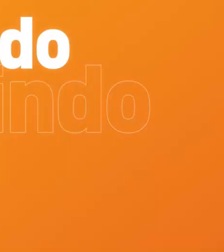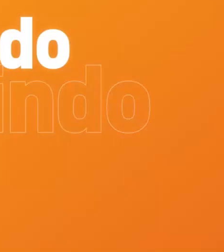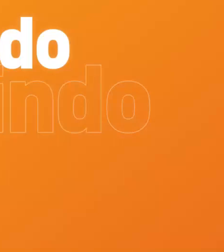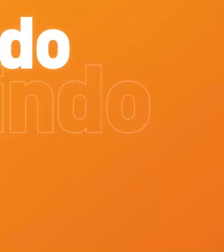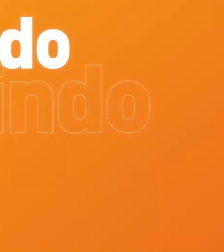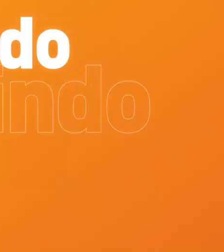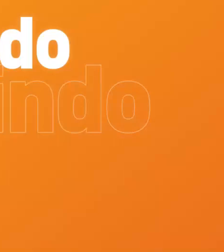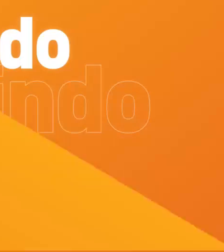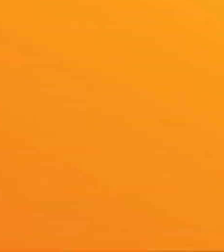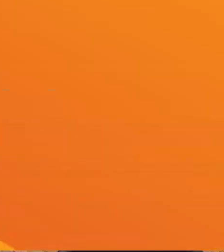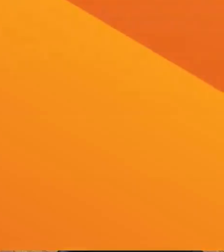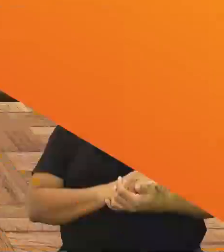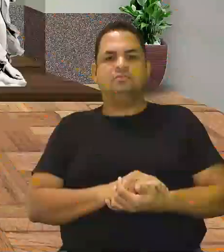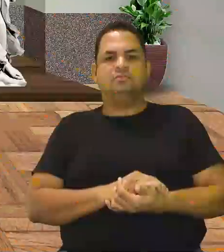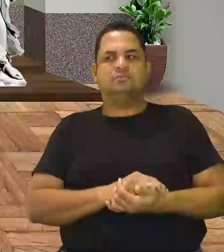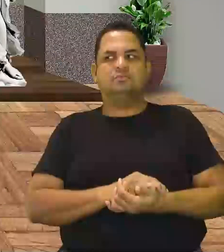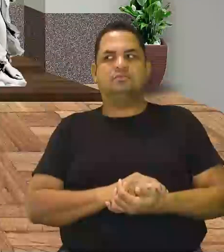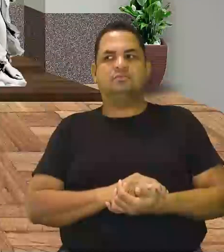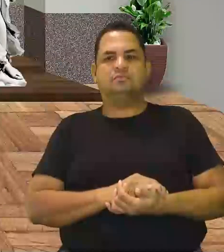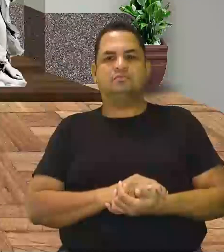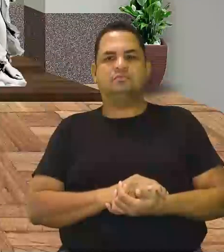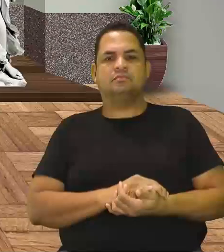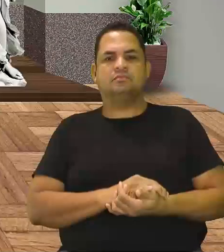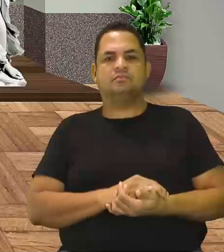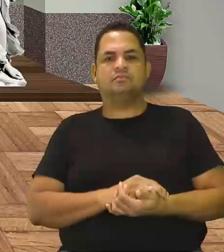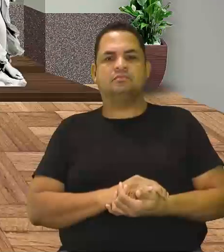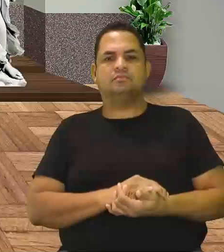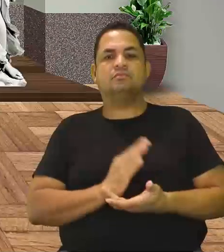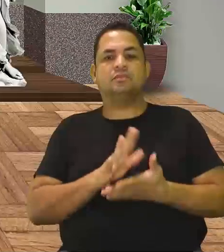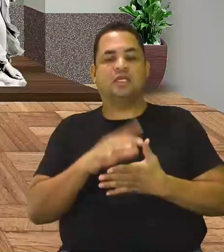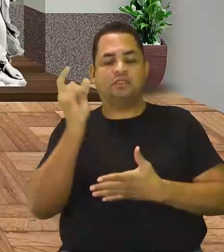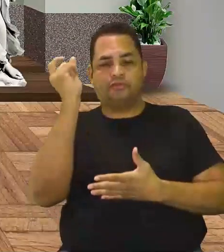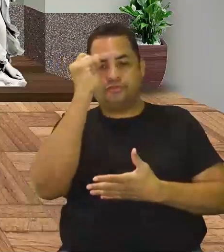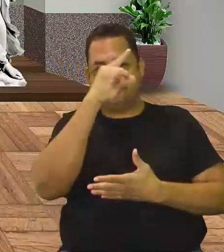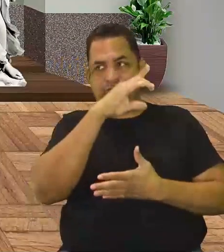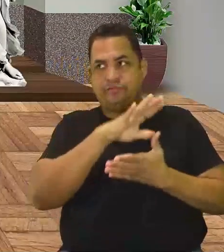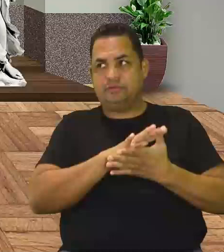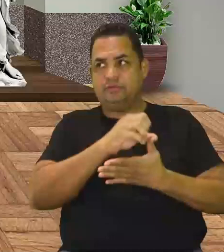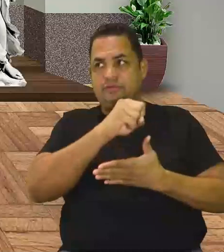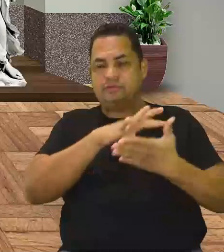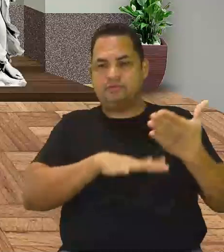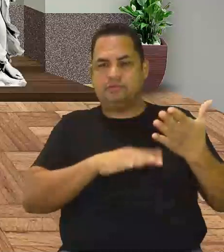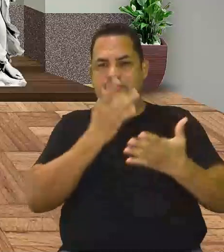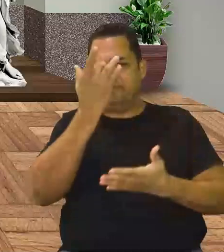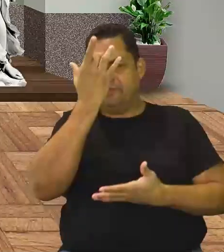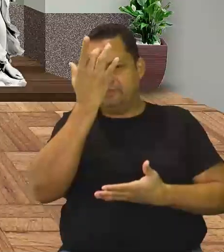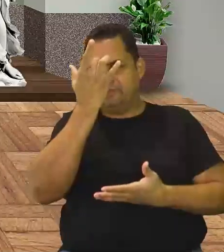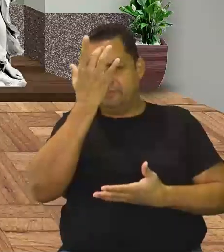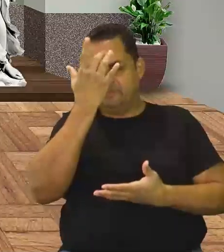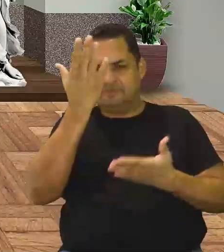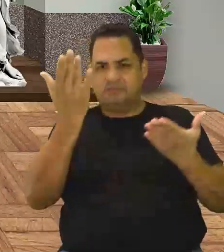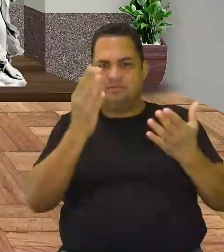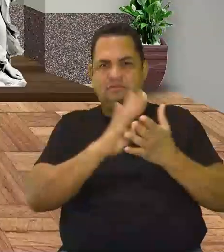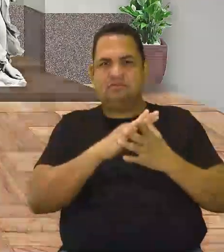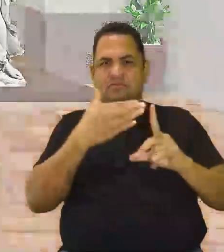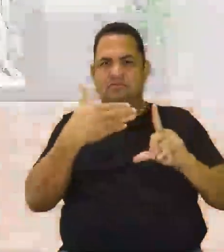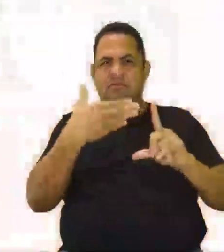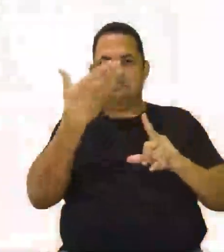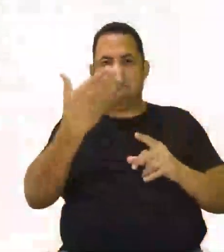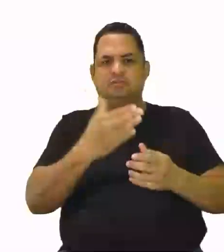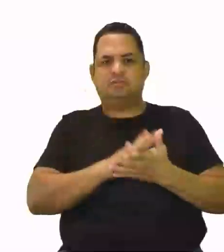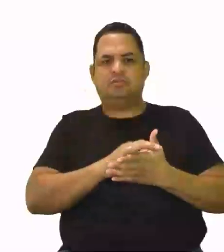E aí, estava difícil a atividade? Fácil, fácil, fácil. Na tela para vocês